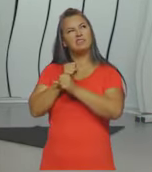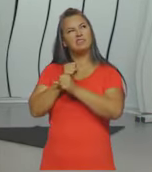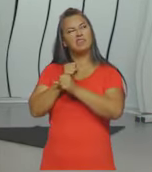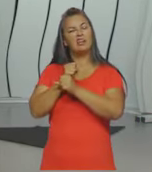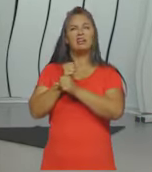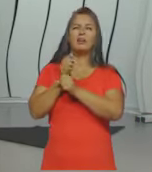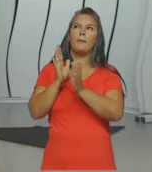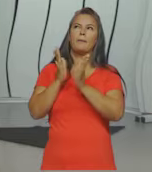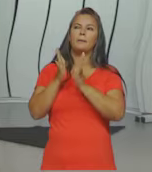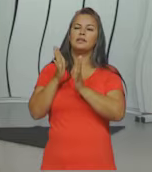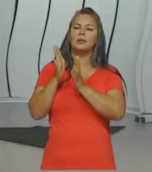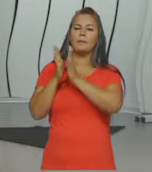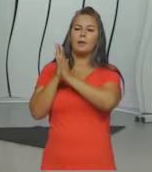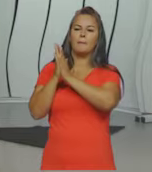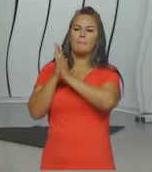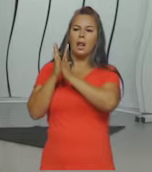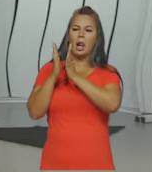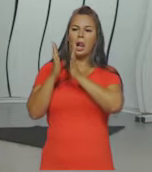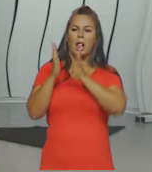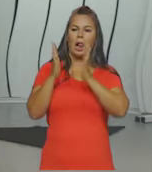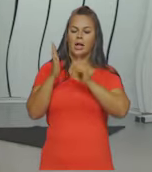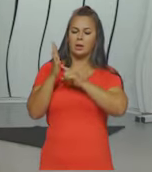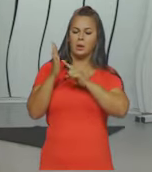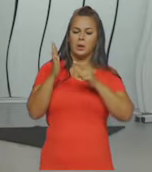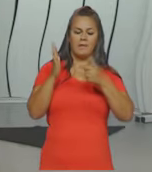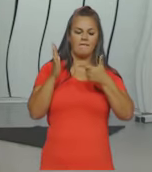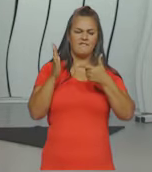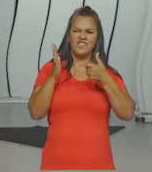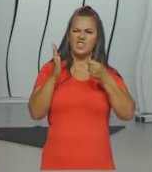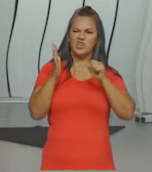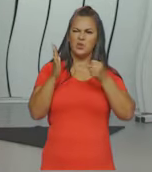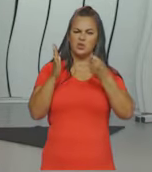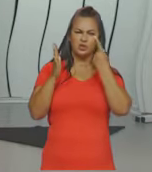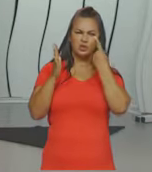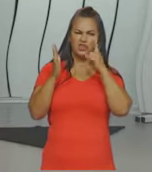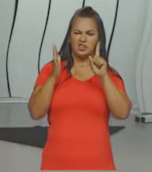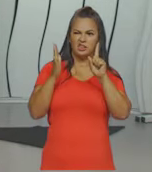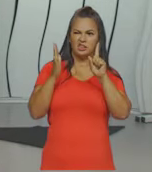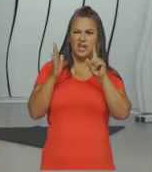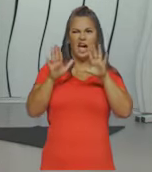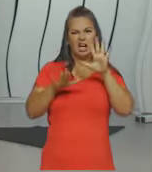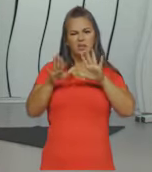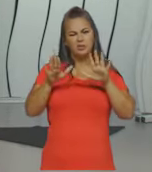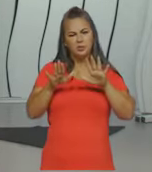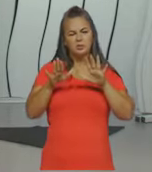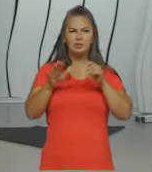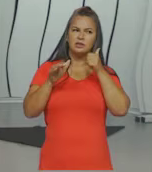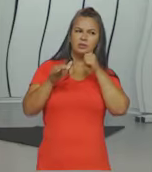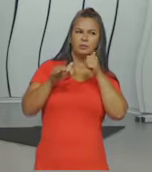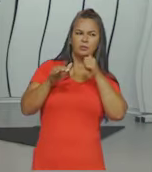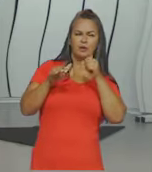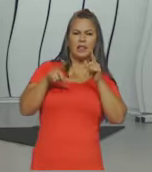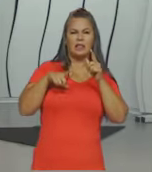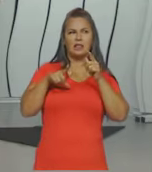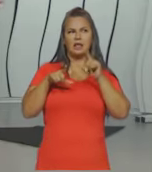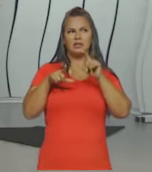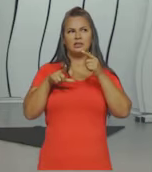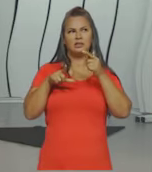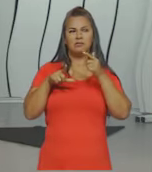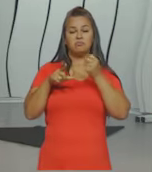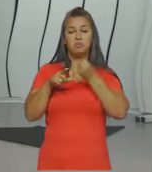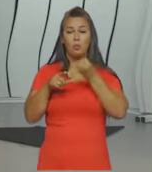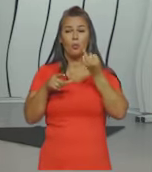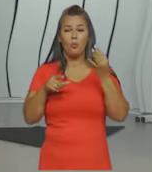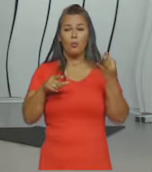28 dias, mas isso varia muito. Tem menina que é 28, 27. Algumas de vocês ainda não menstruaram